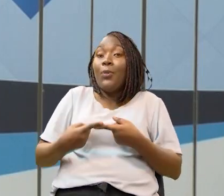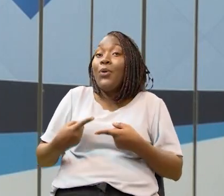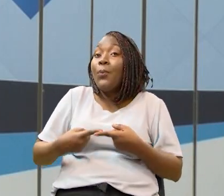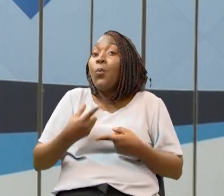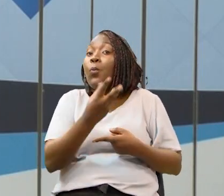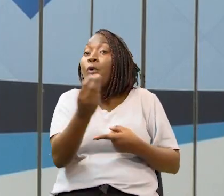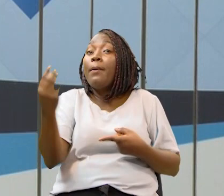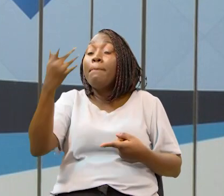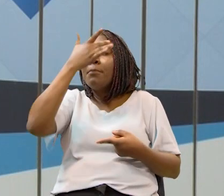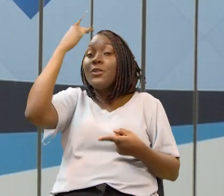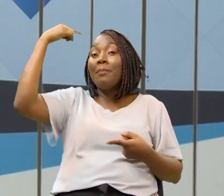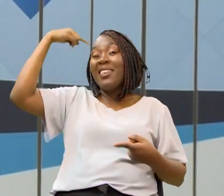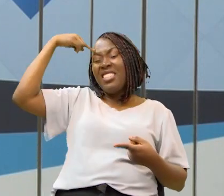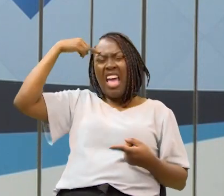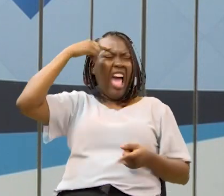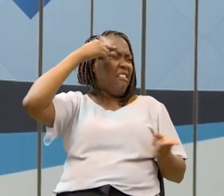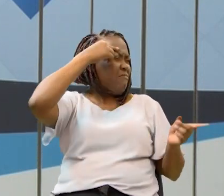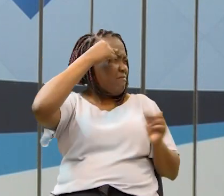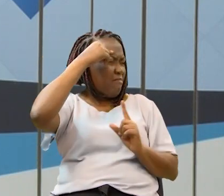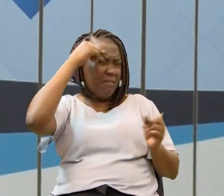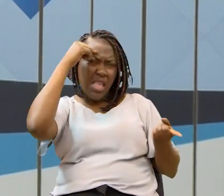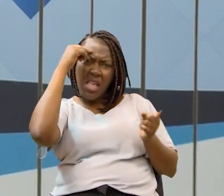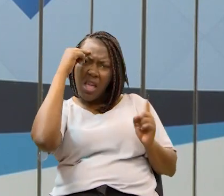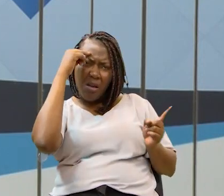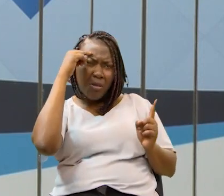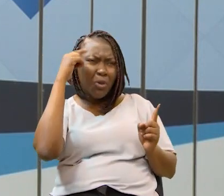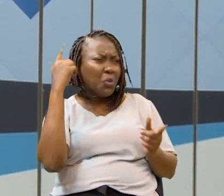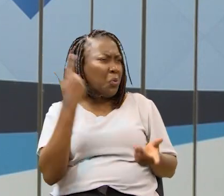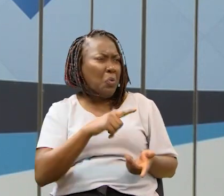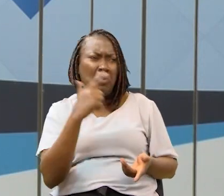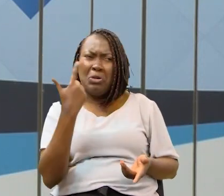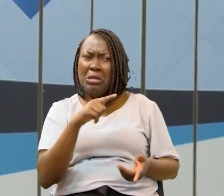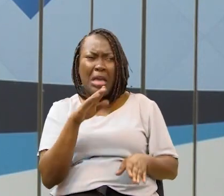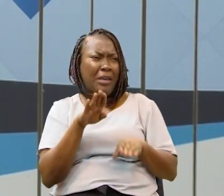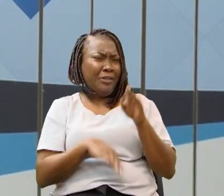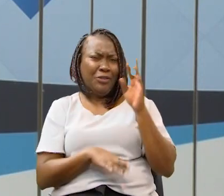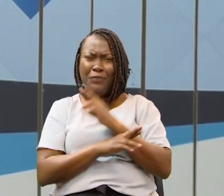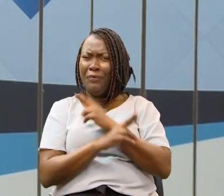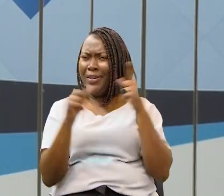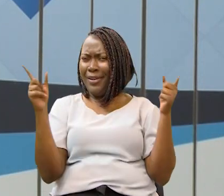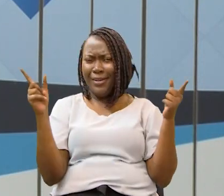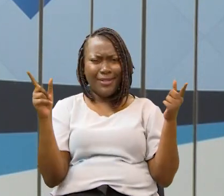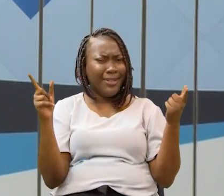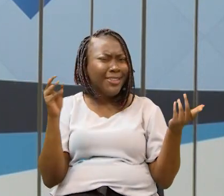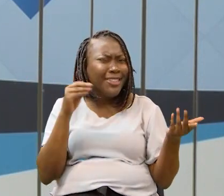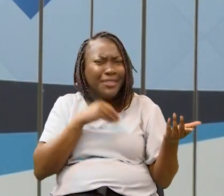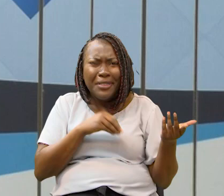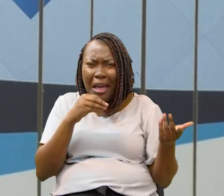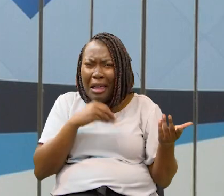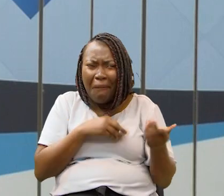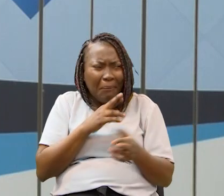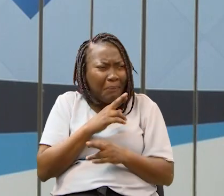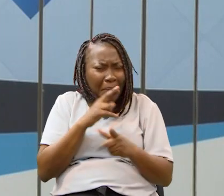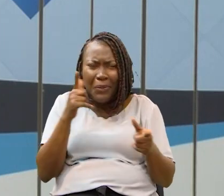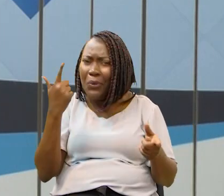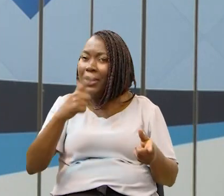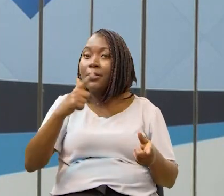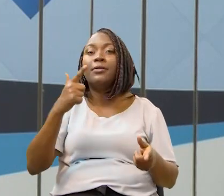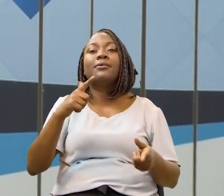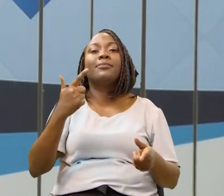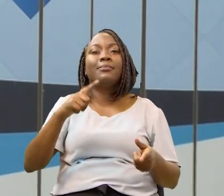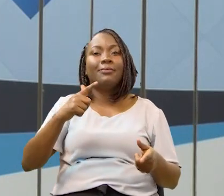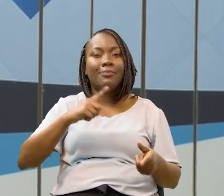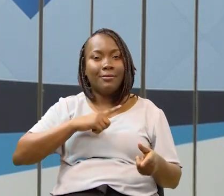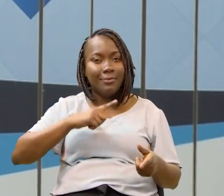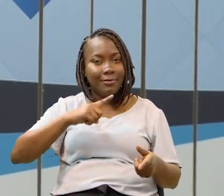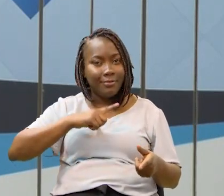porque muitas pessoas pensam assim, não, mas não tem essa diferença salarial não existe,